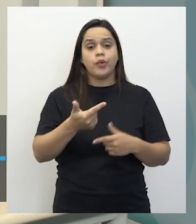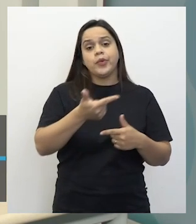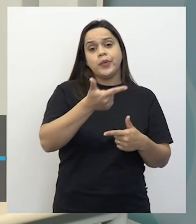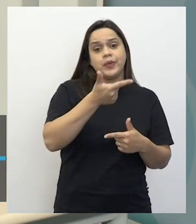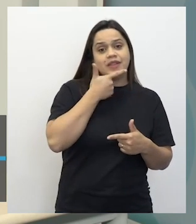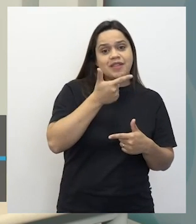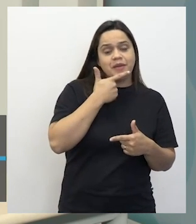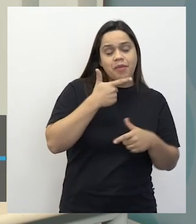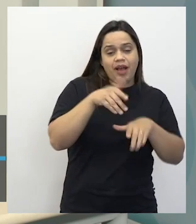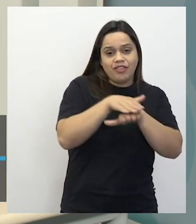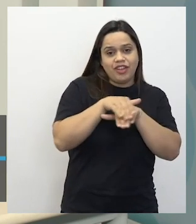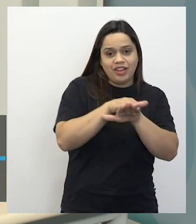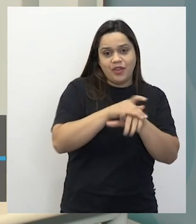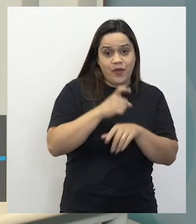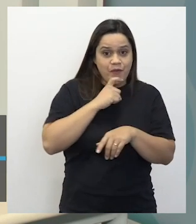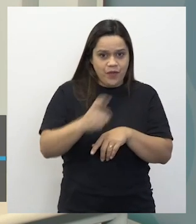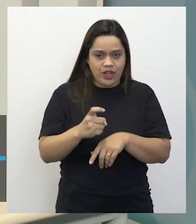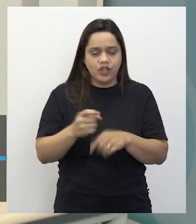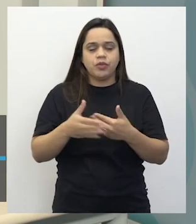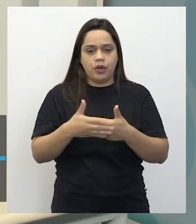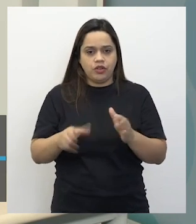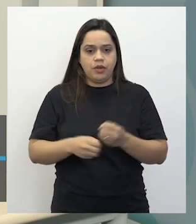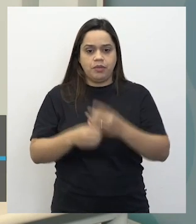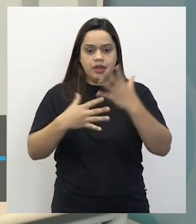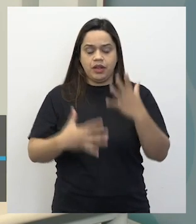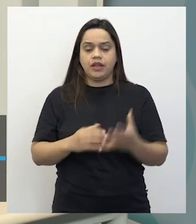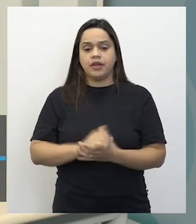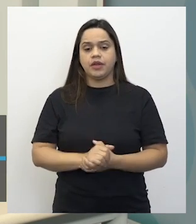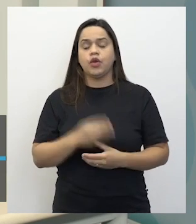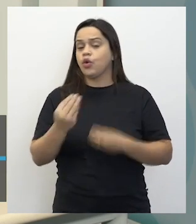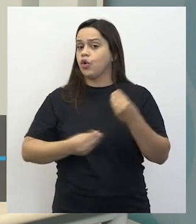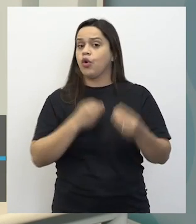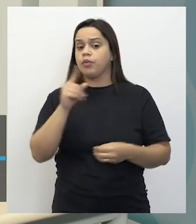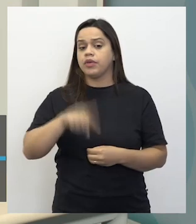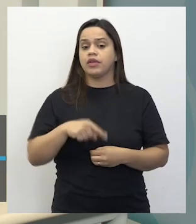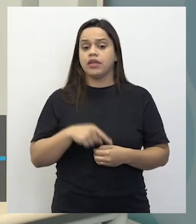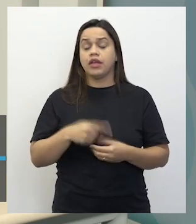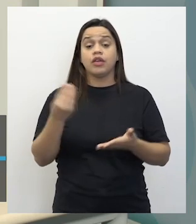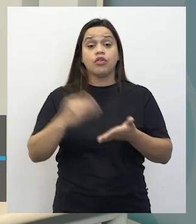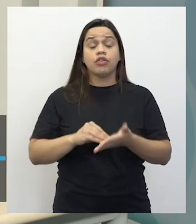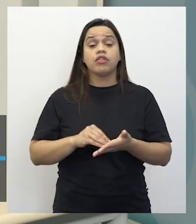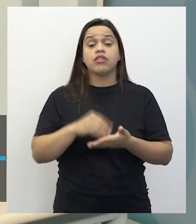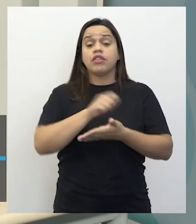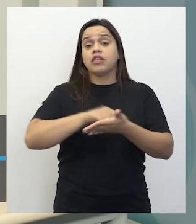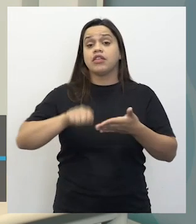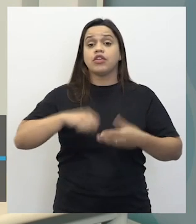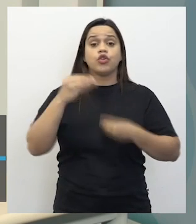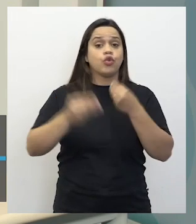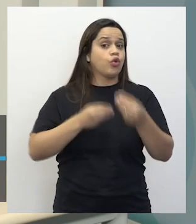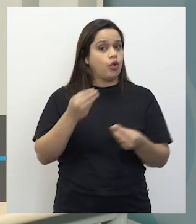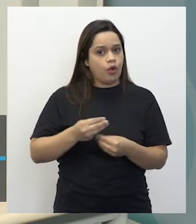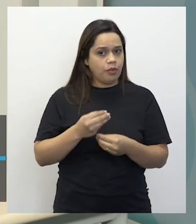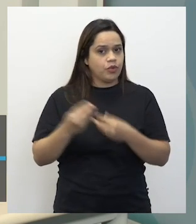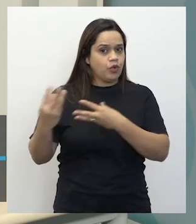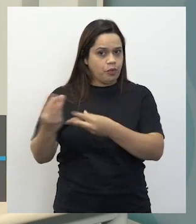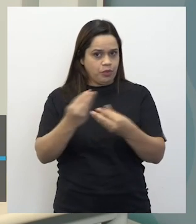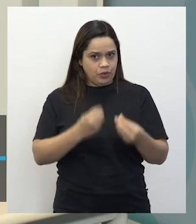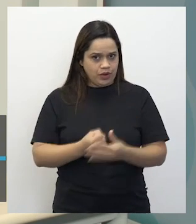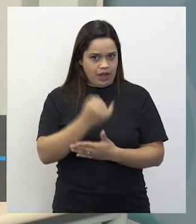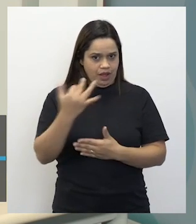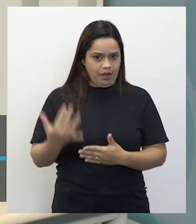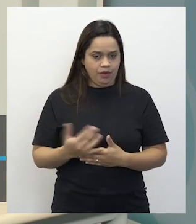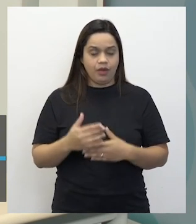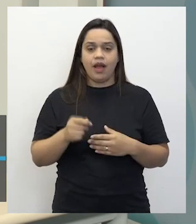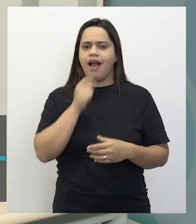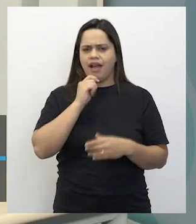ficaria? Pode abrir o chat que está fechado. Como ficaria uma simpática tartaruga verde no plural? Tá